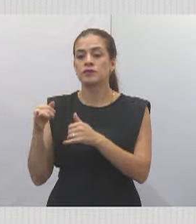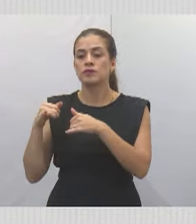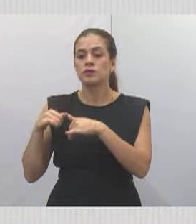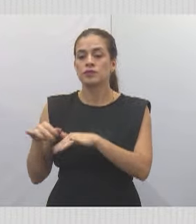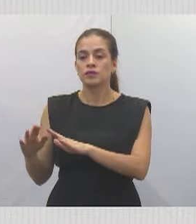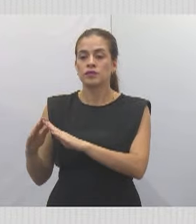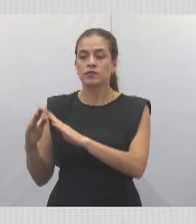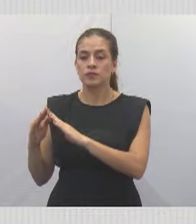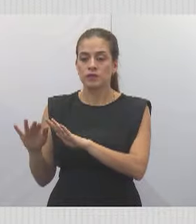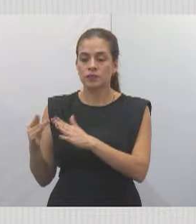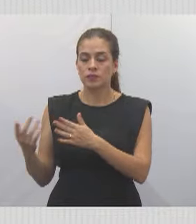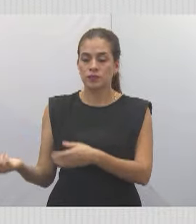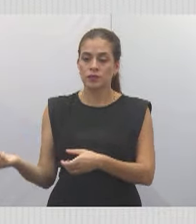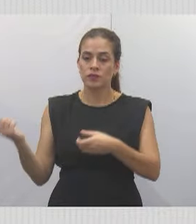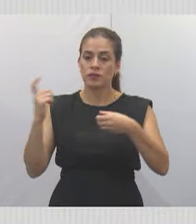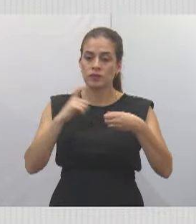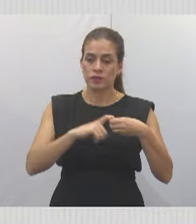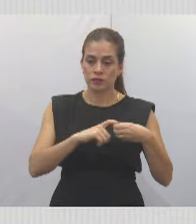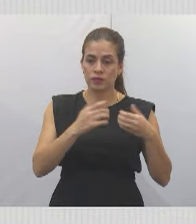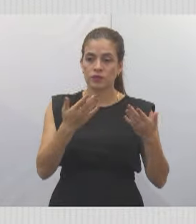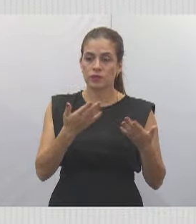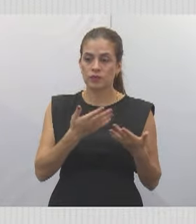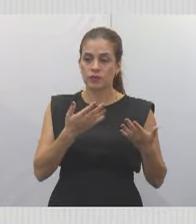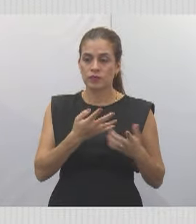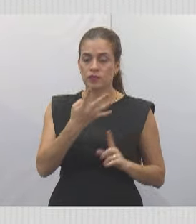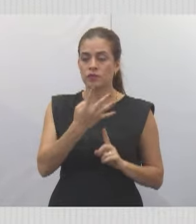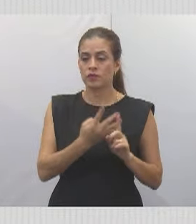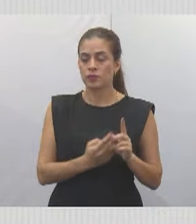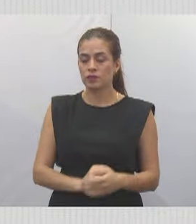2024, repostos agora nesse quadrimestre.